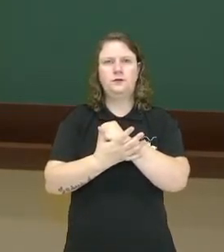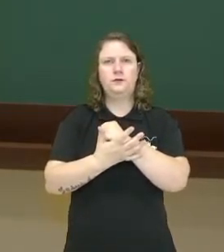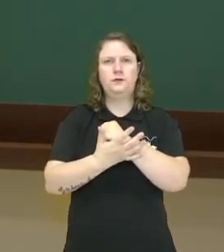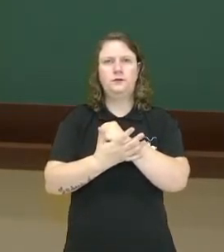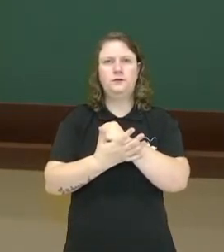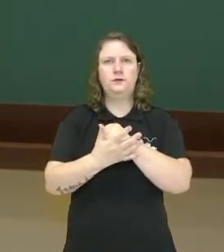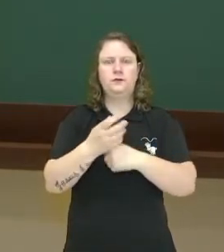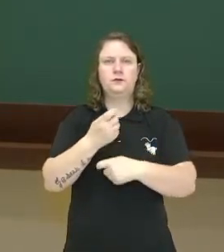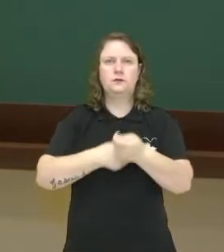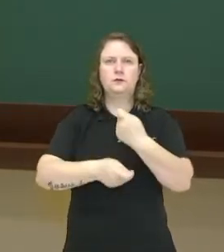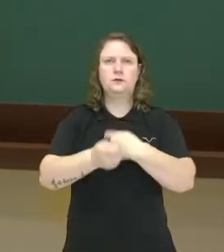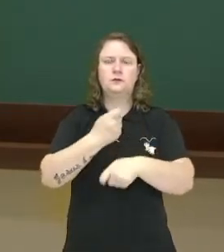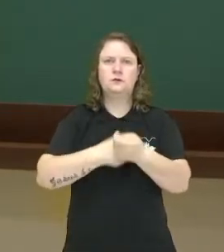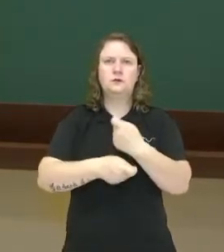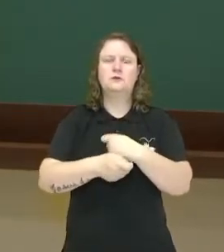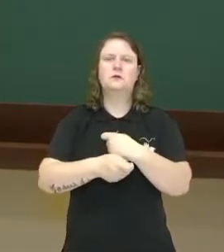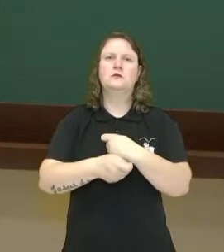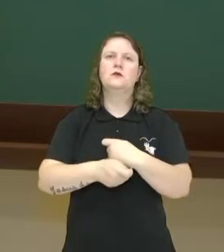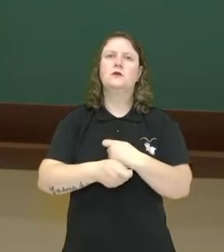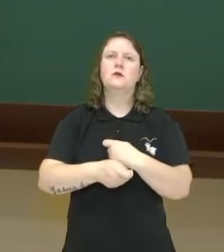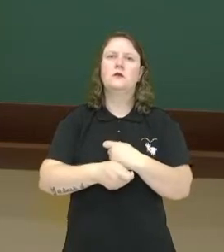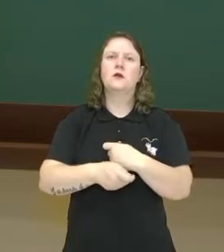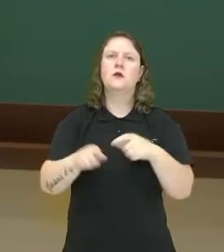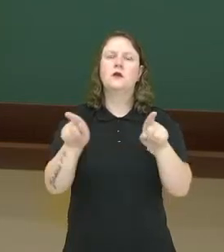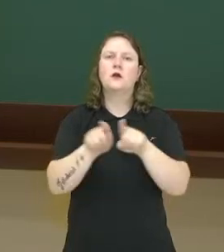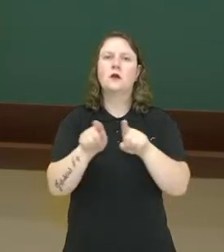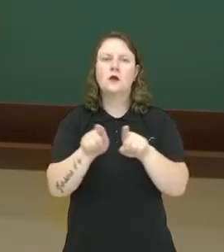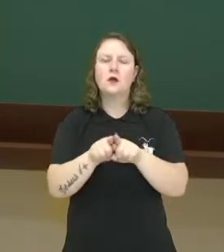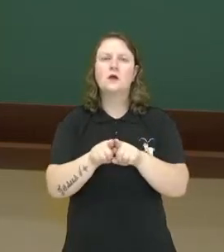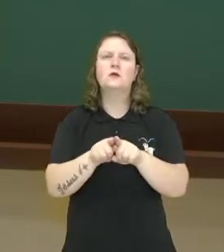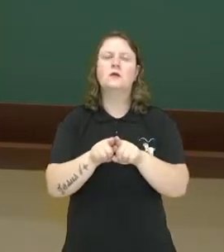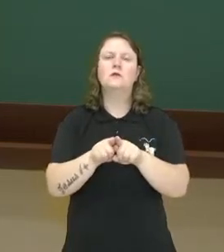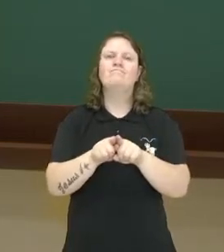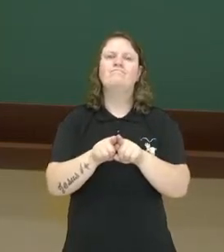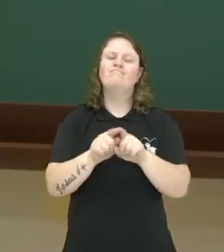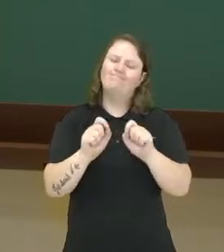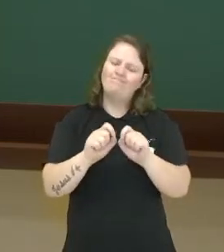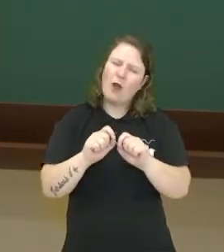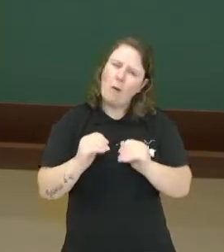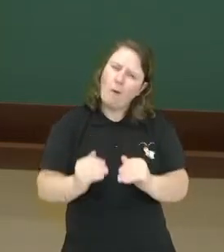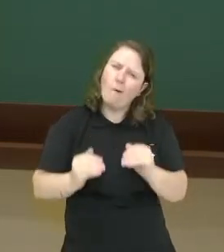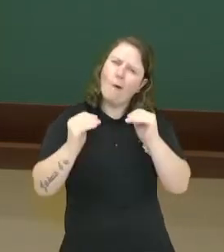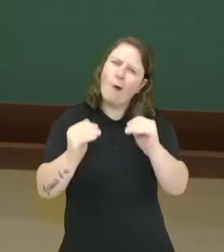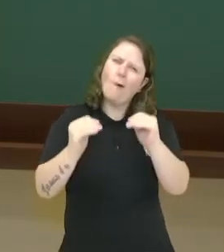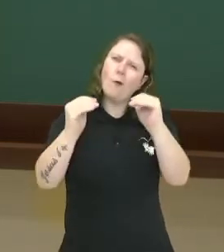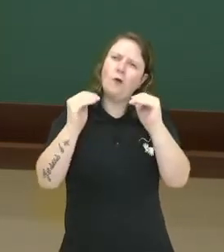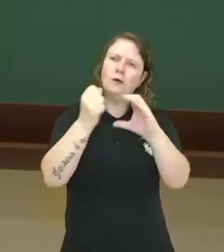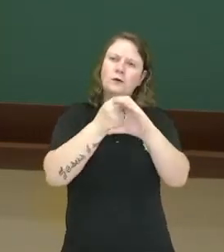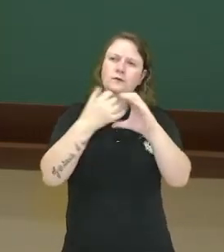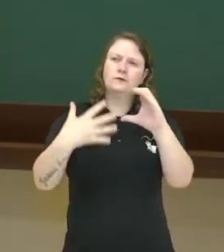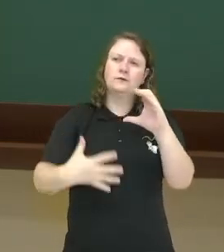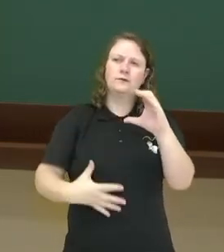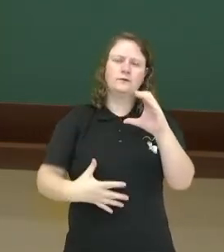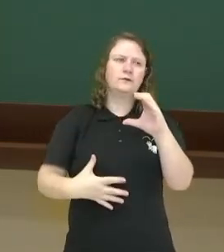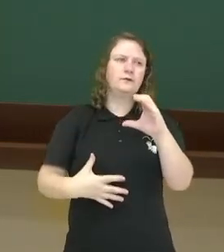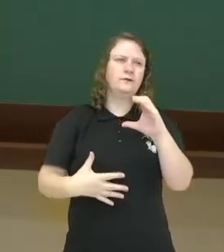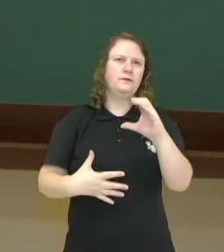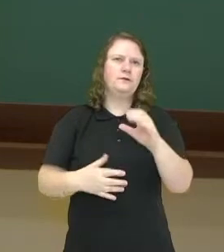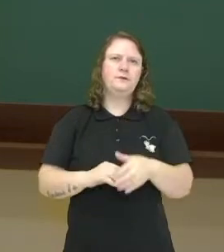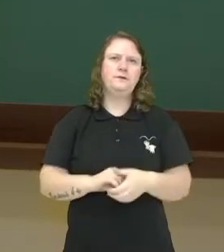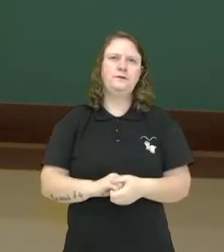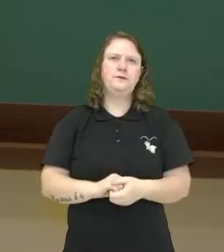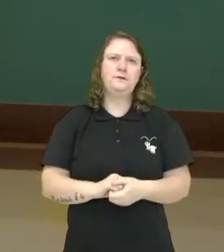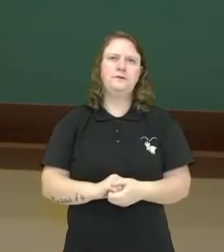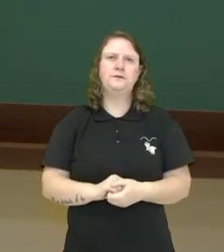esta pandemia foi oportuna, eficaz e abrangente. Então a gente tem características importantes, ela representou